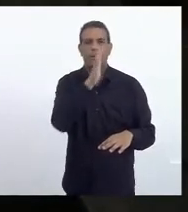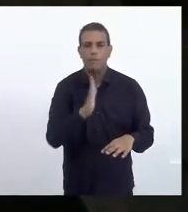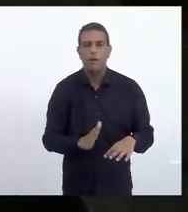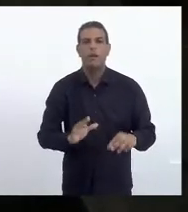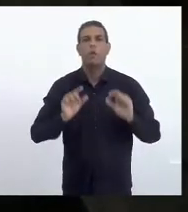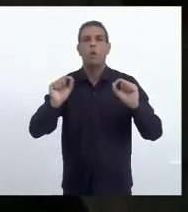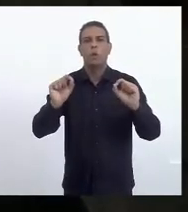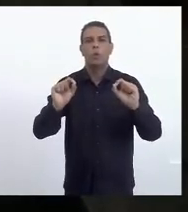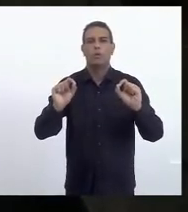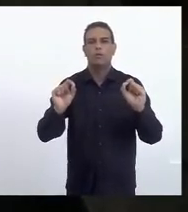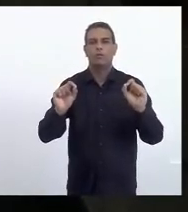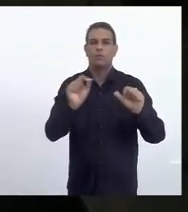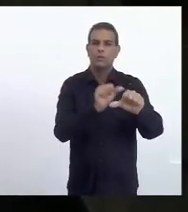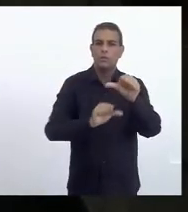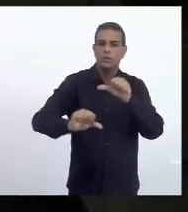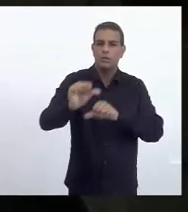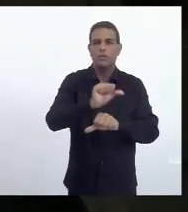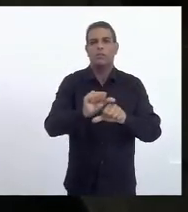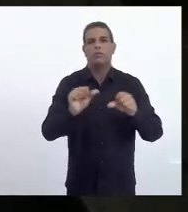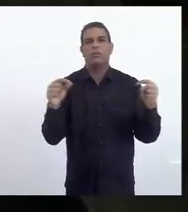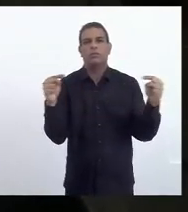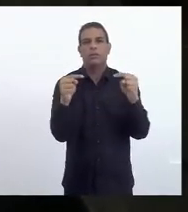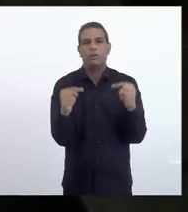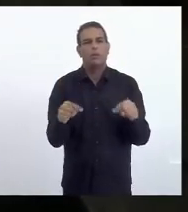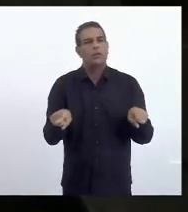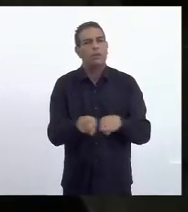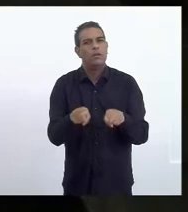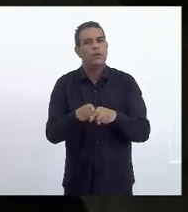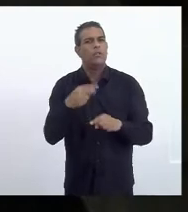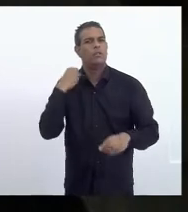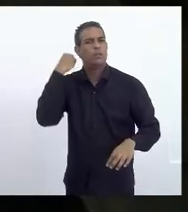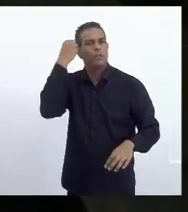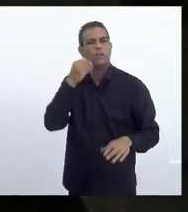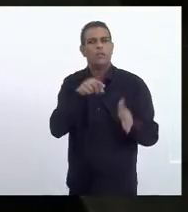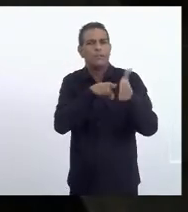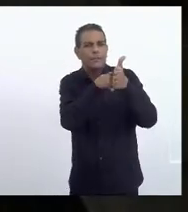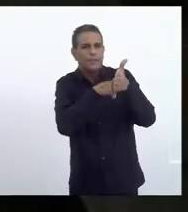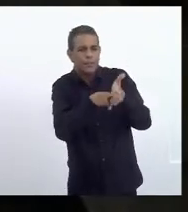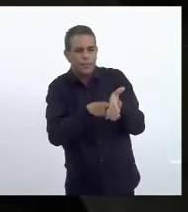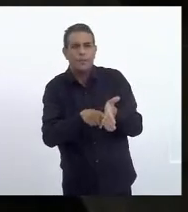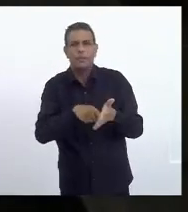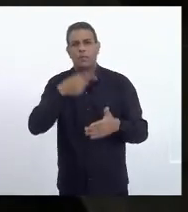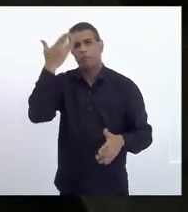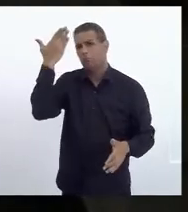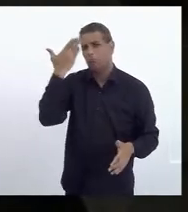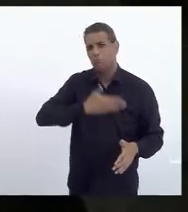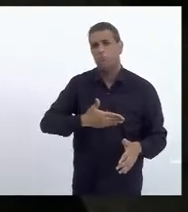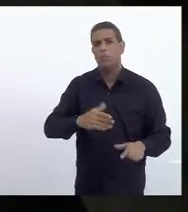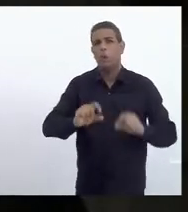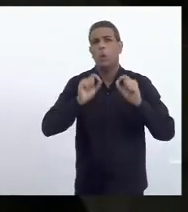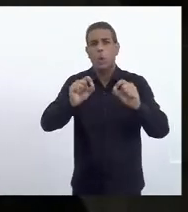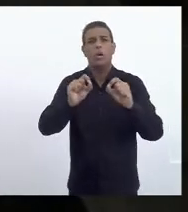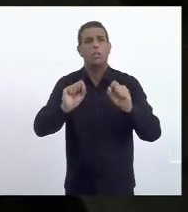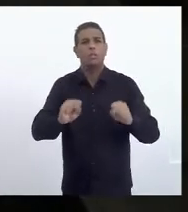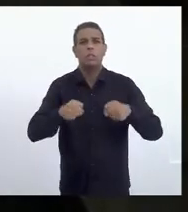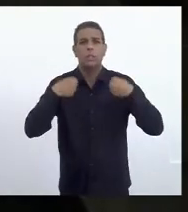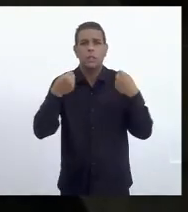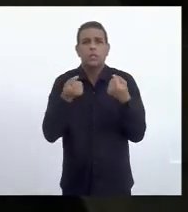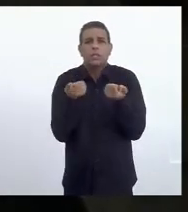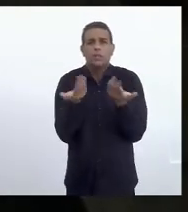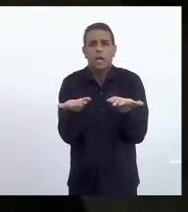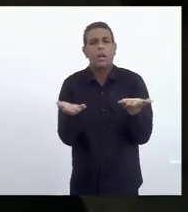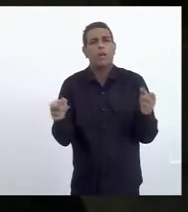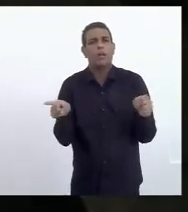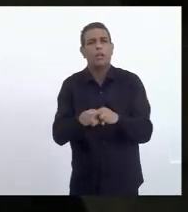que mudança de mudança do clima o Oswaldo lucón que é um especialista o pesquisador aceitou participar do Governo bolsonaro foi indicado para